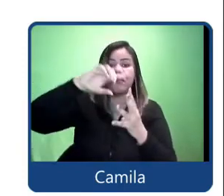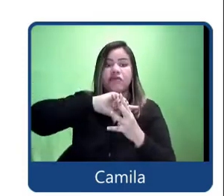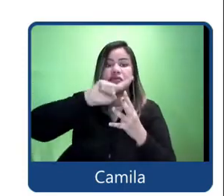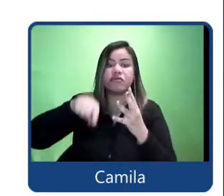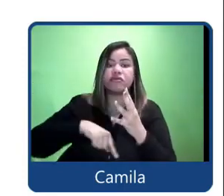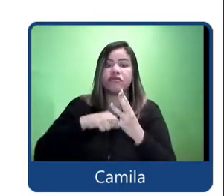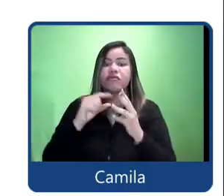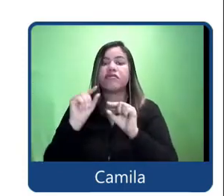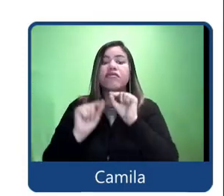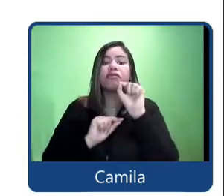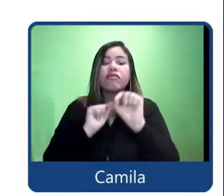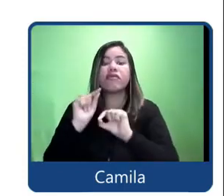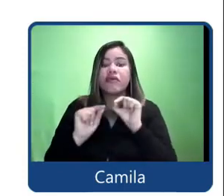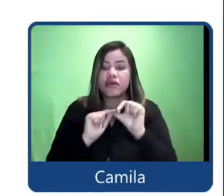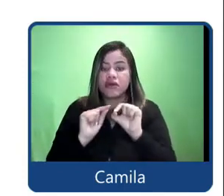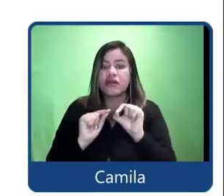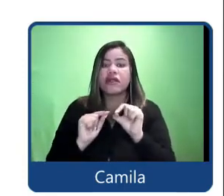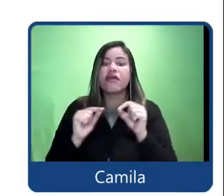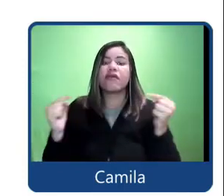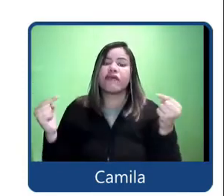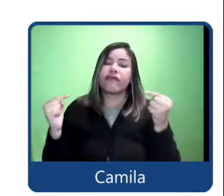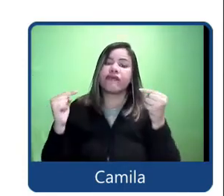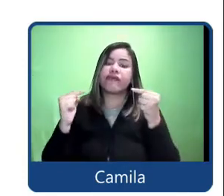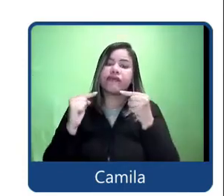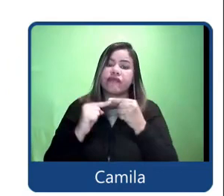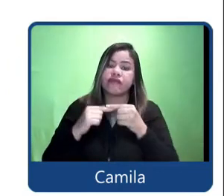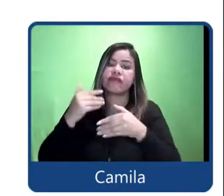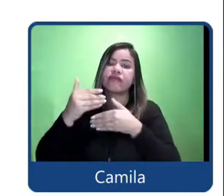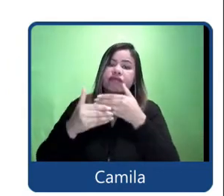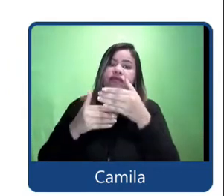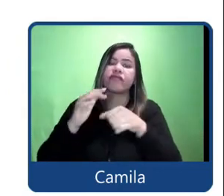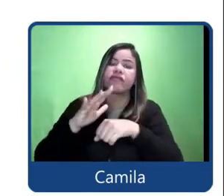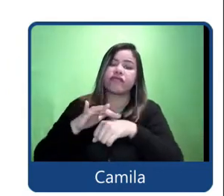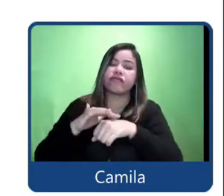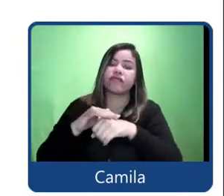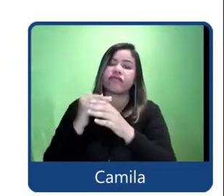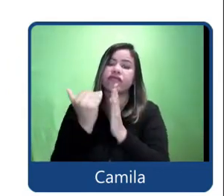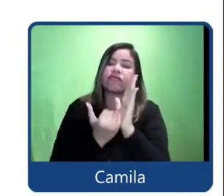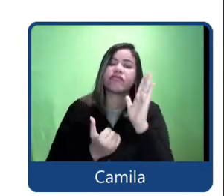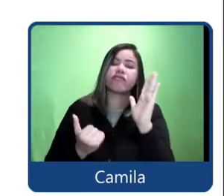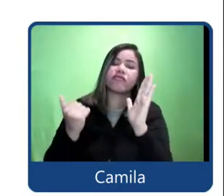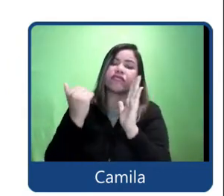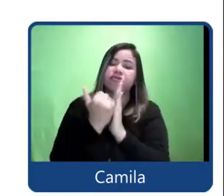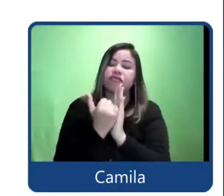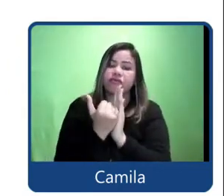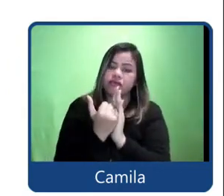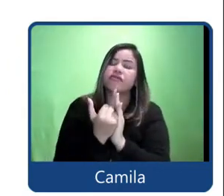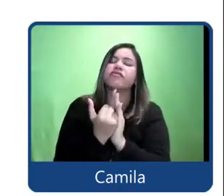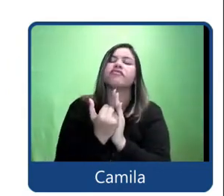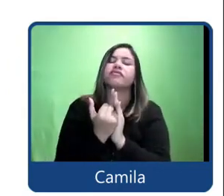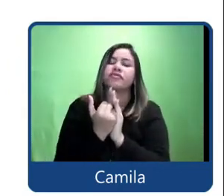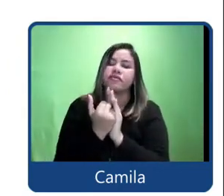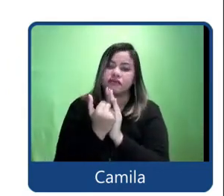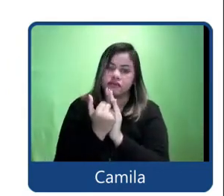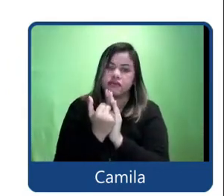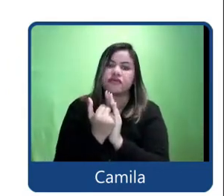de condições para que apareçam mais doenças, ou se manifestem, né, de maneira mais